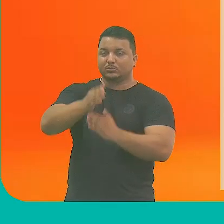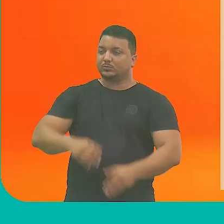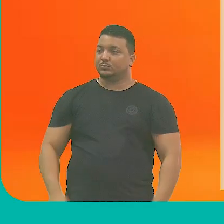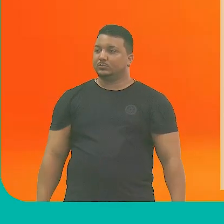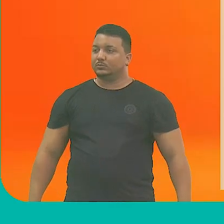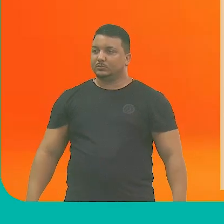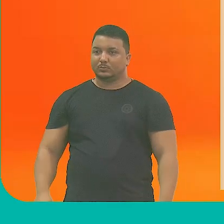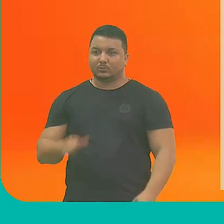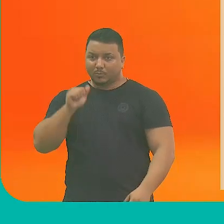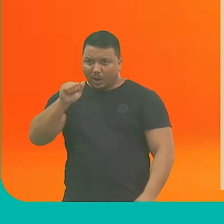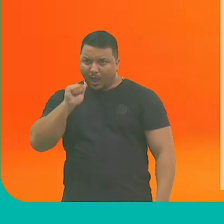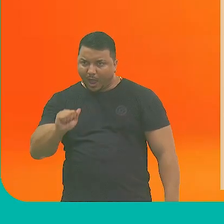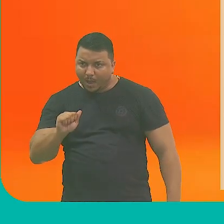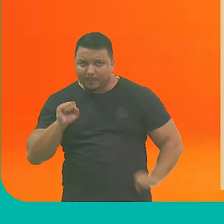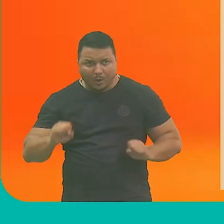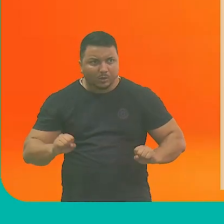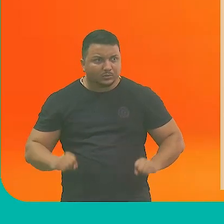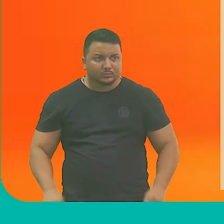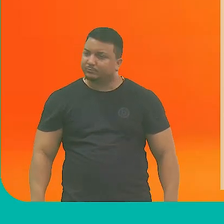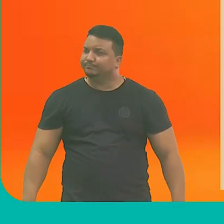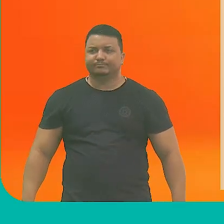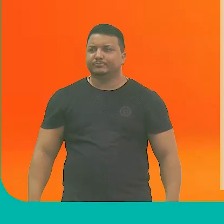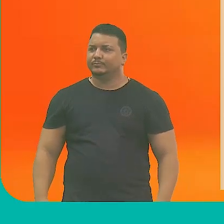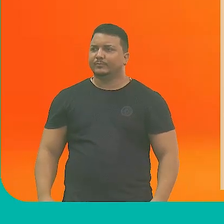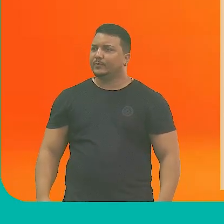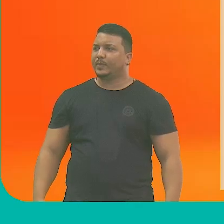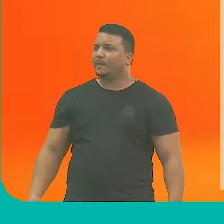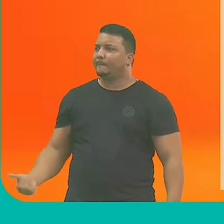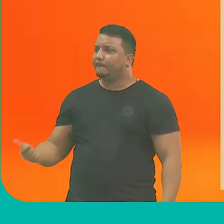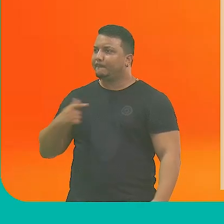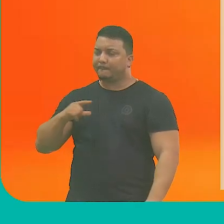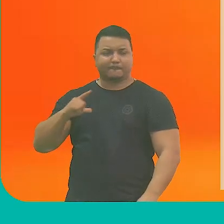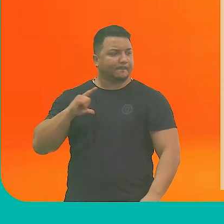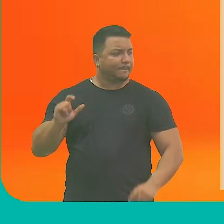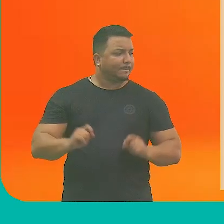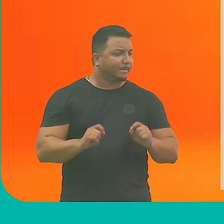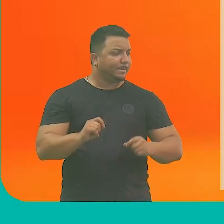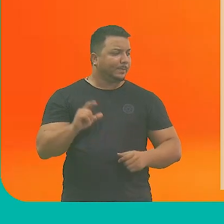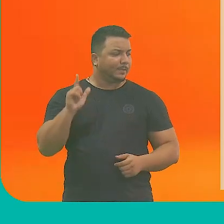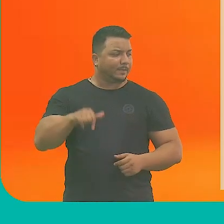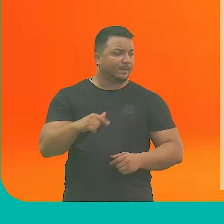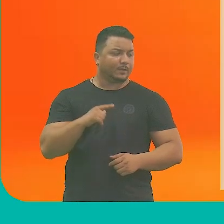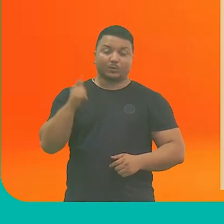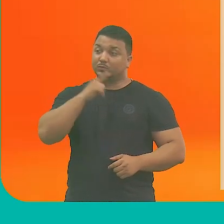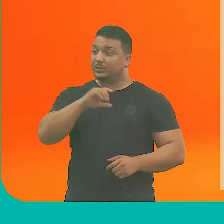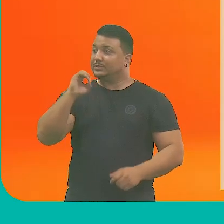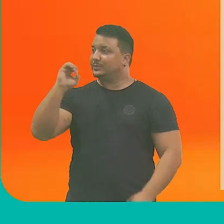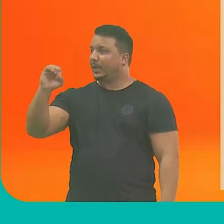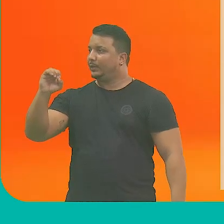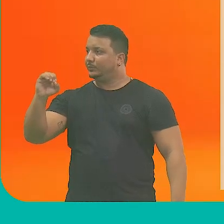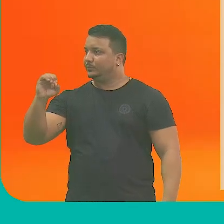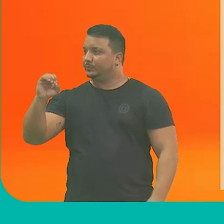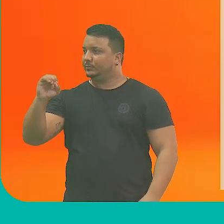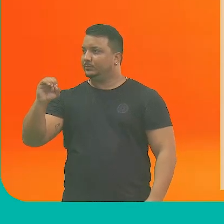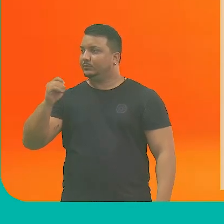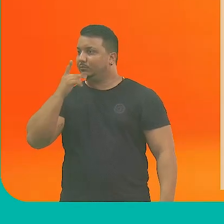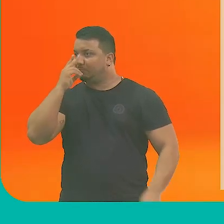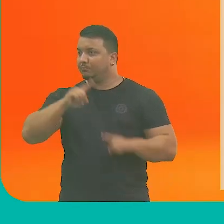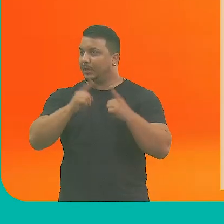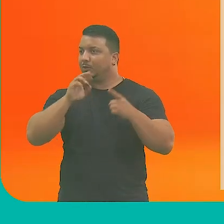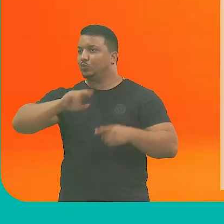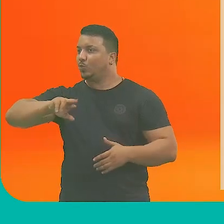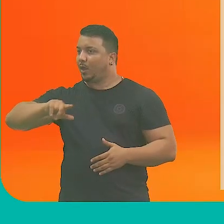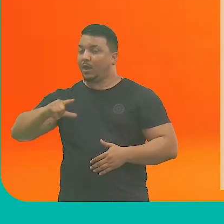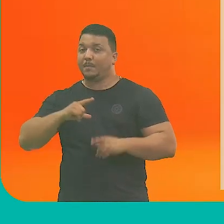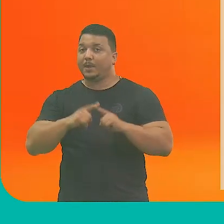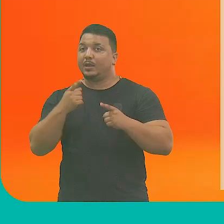lá, pode ser o item A? Não. No item A está dizendo que a vazão ela é 0. Só que ele